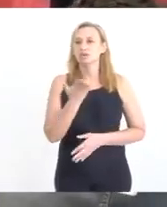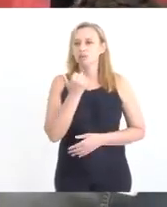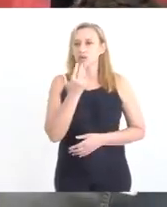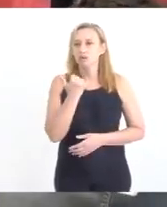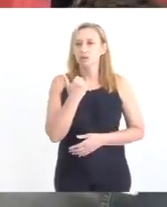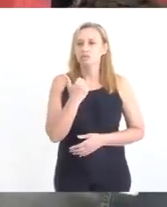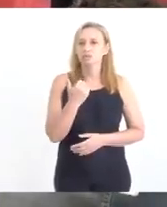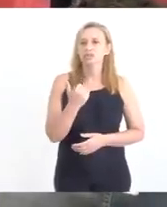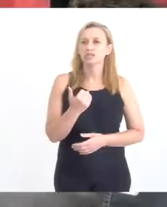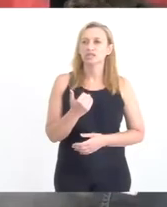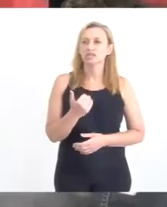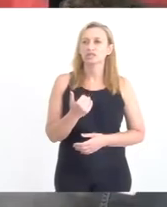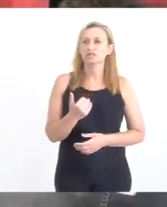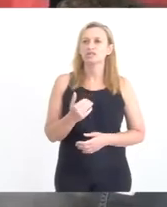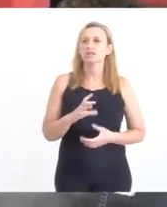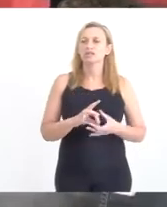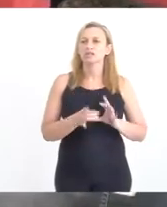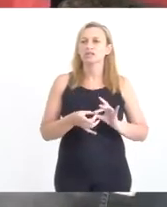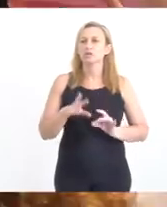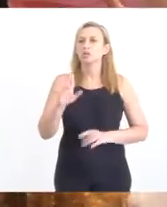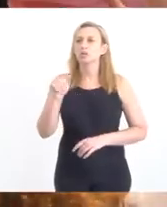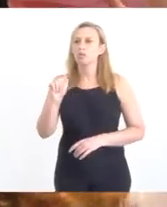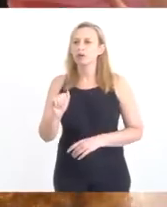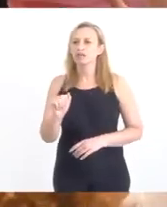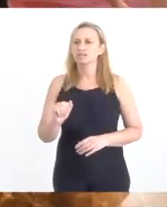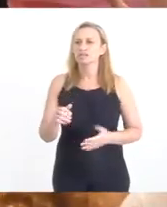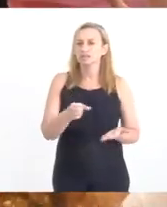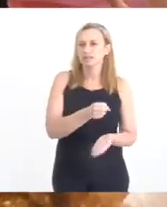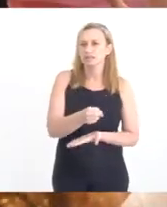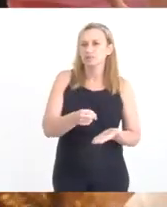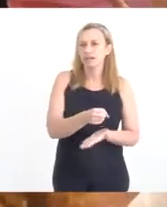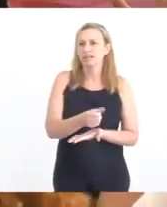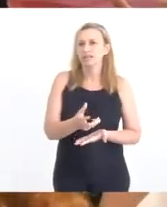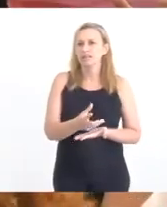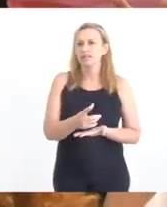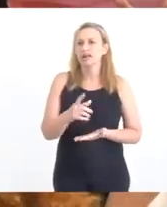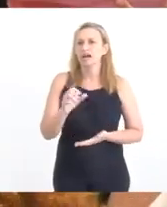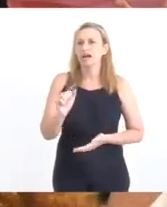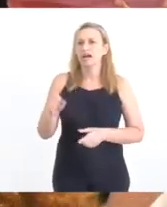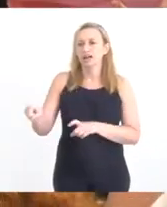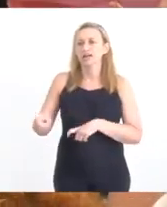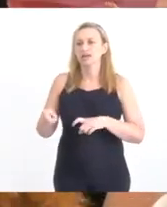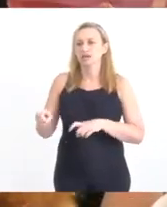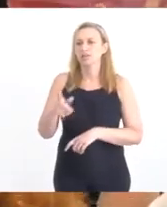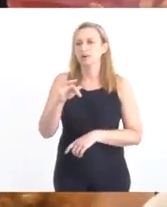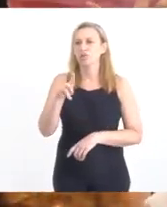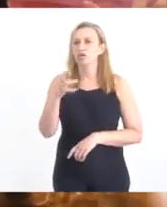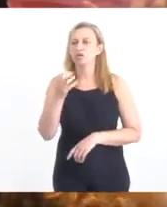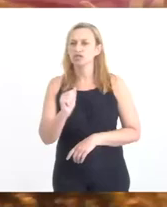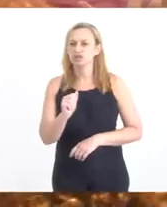alimentação nos itiva no contexto Urbano atuando nas bases da agroecologia